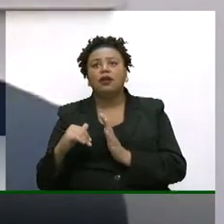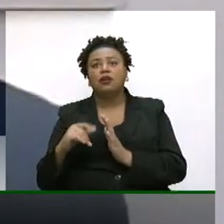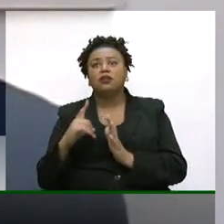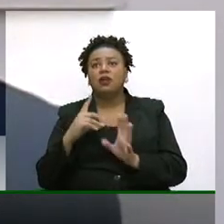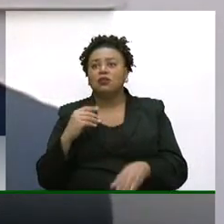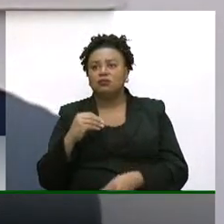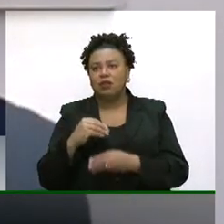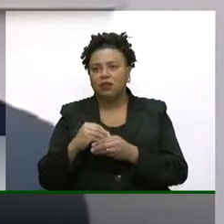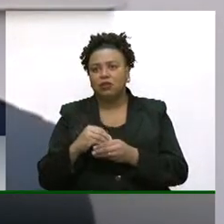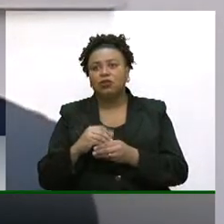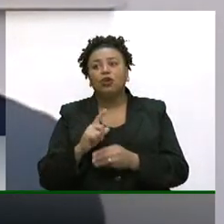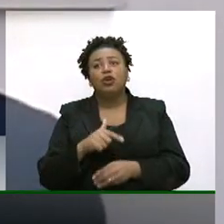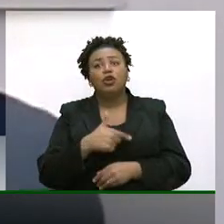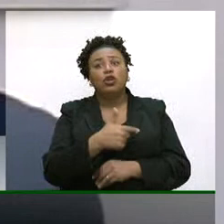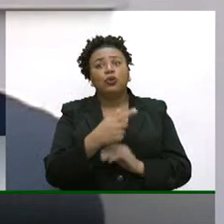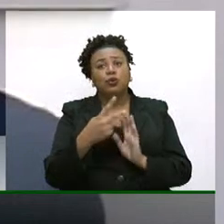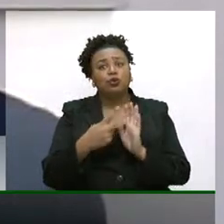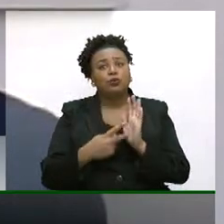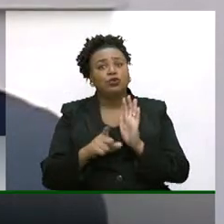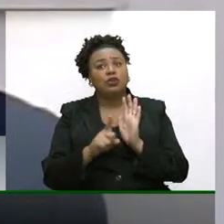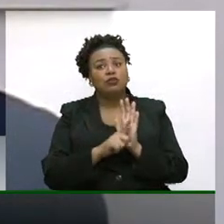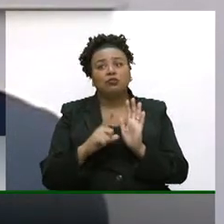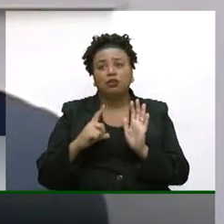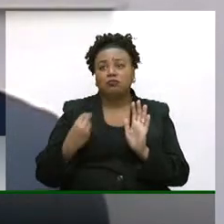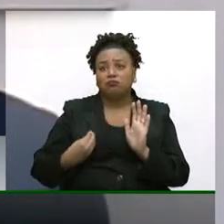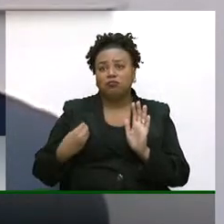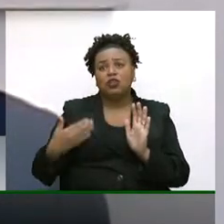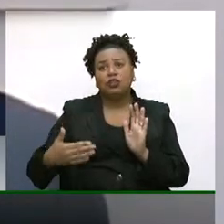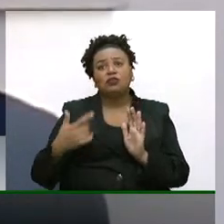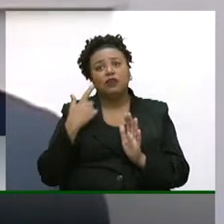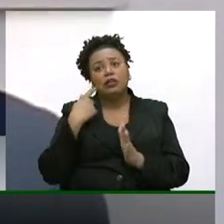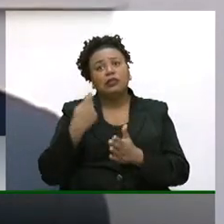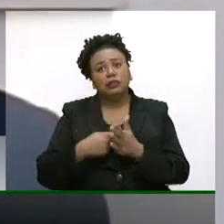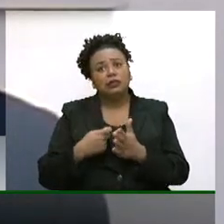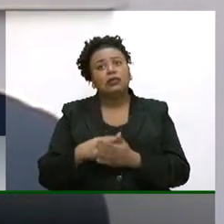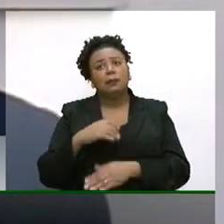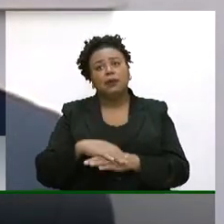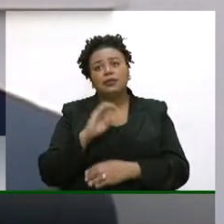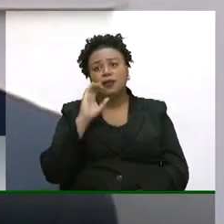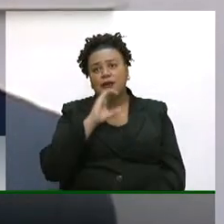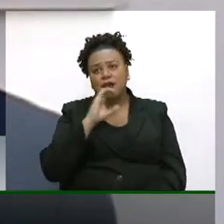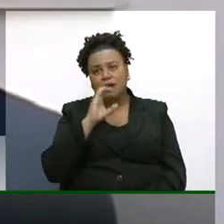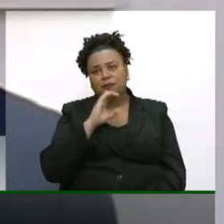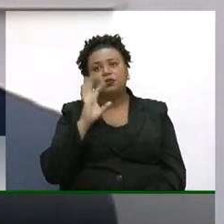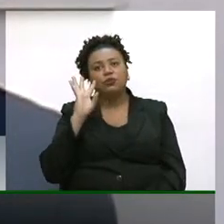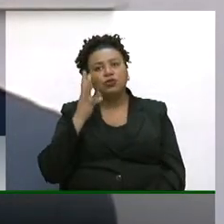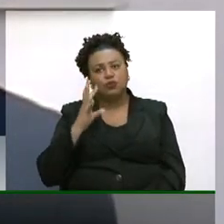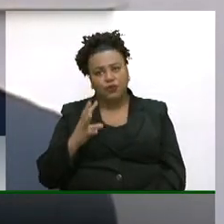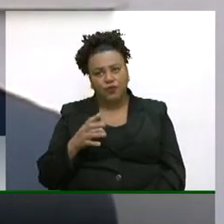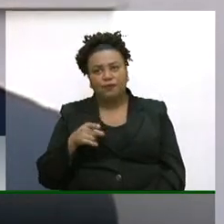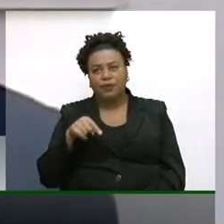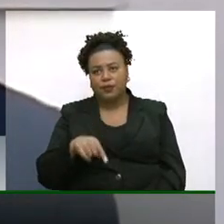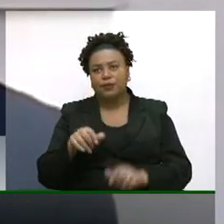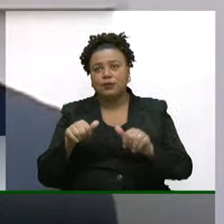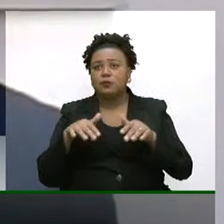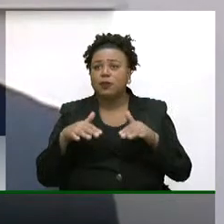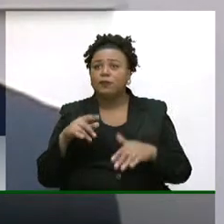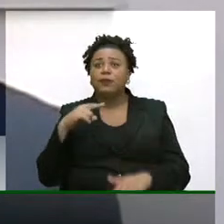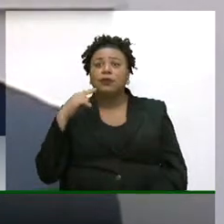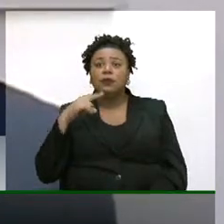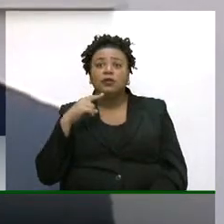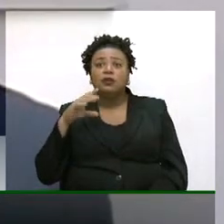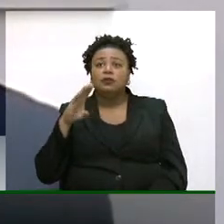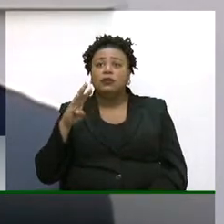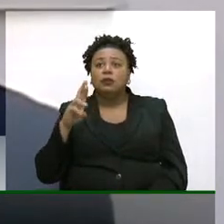teor da sua emenda em outro projeto de lei que está tramitando e nós vamos procurar, sim, dar celeridade na deliberação desta casa. Deputado